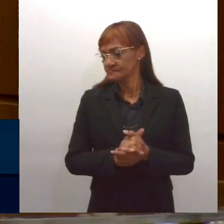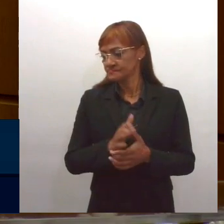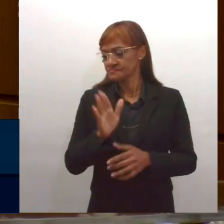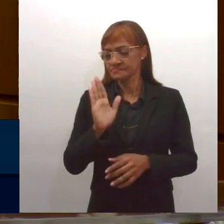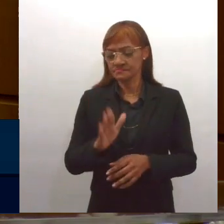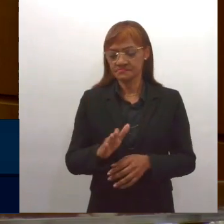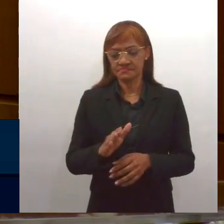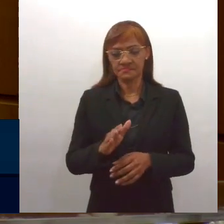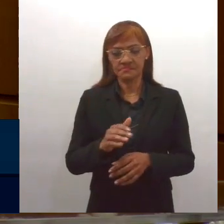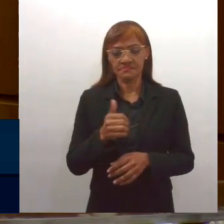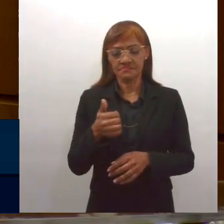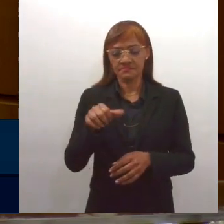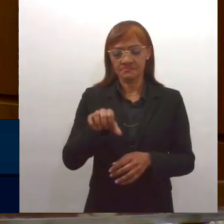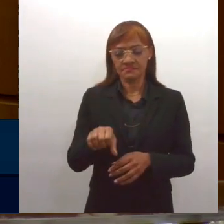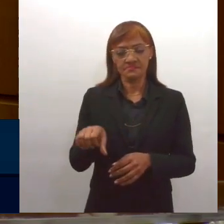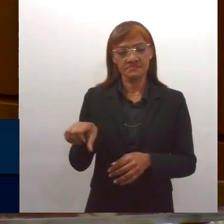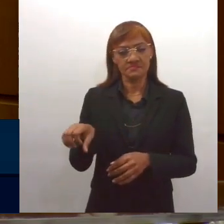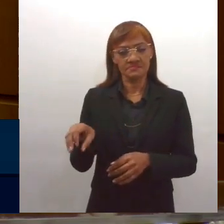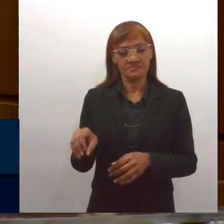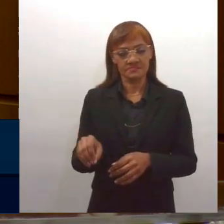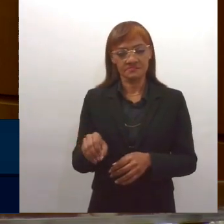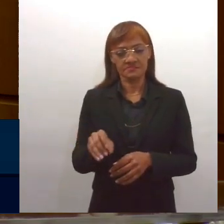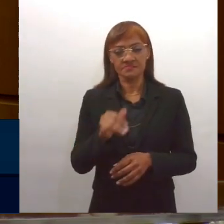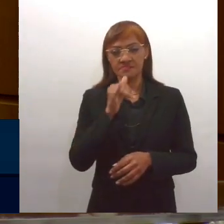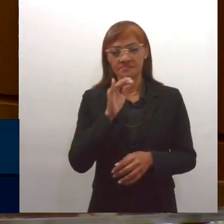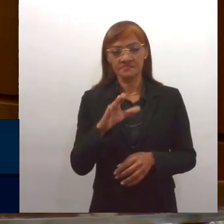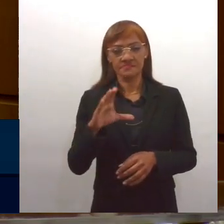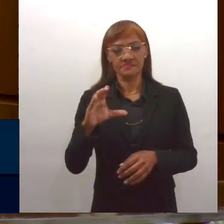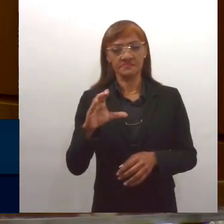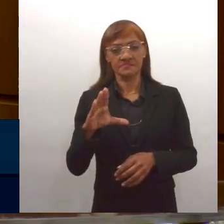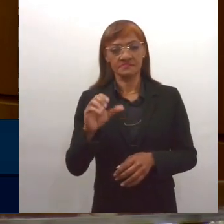Fernando Cabral, Fábio Henrique,